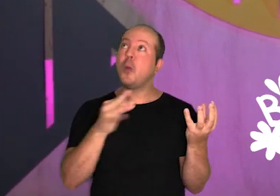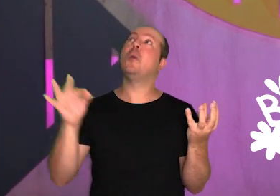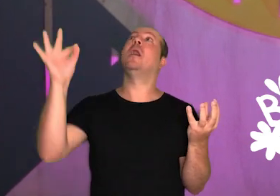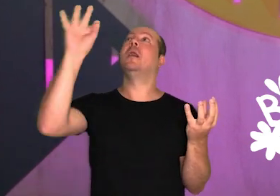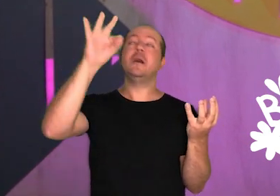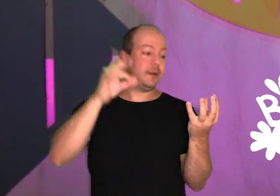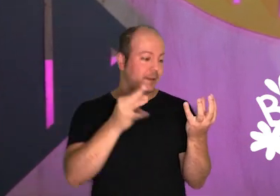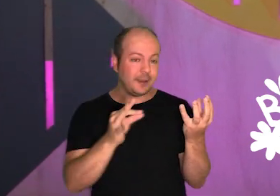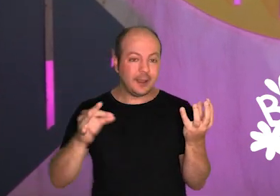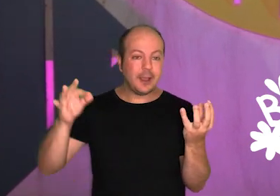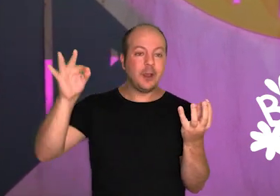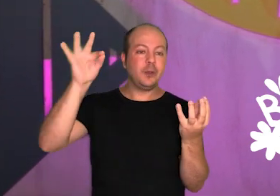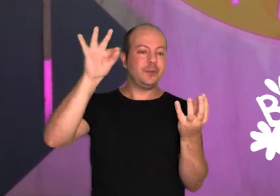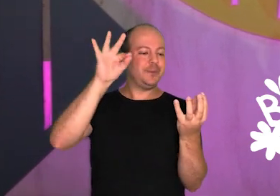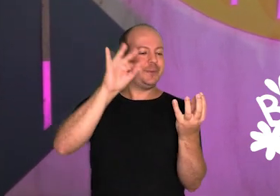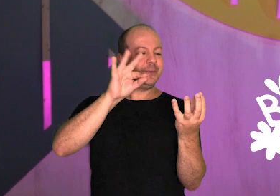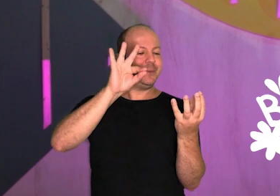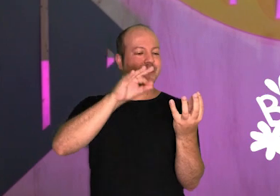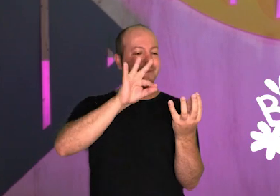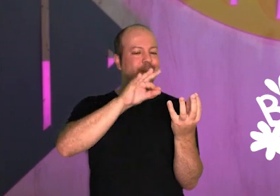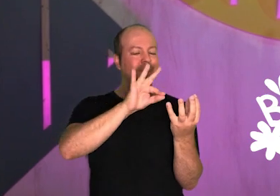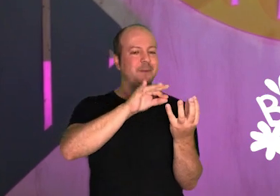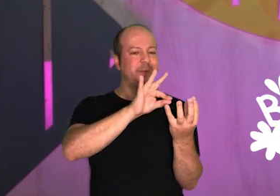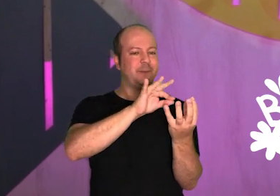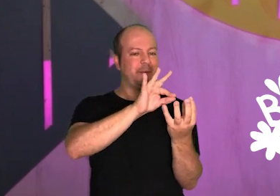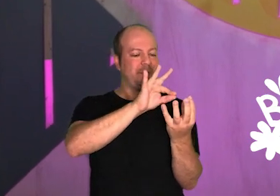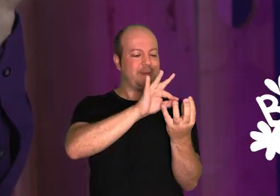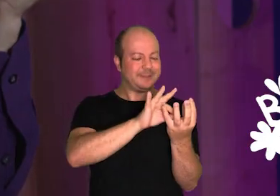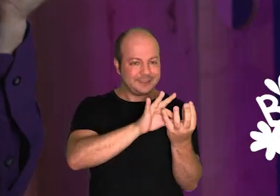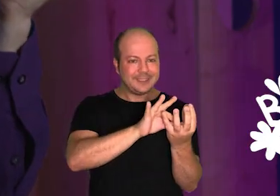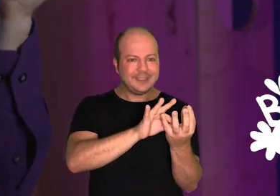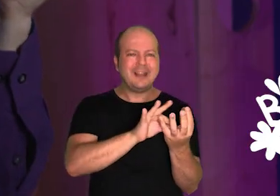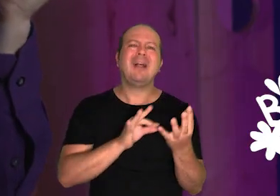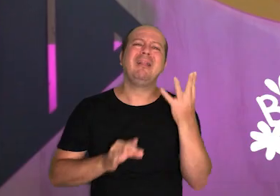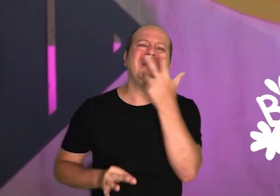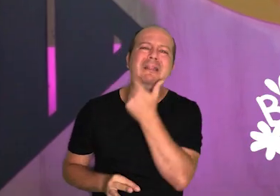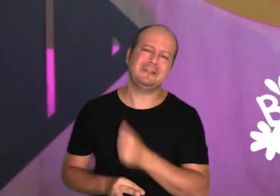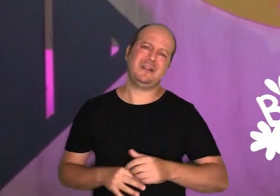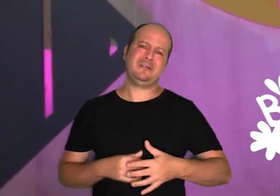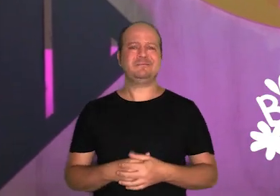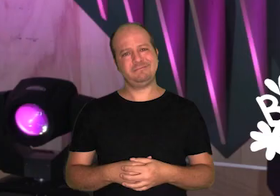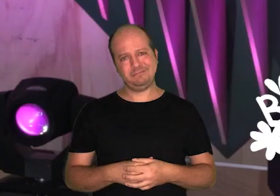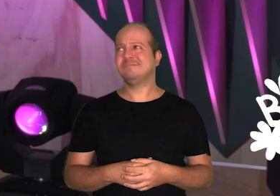voa, e ela então vai até a flor, e pousa na flor. Que cena linda!